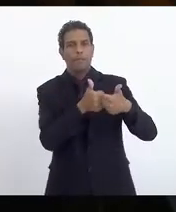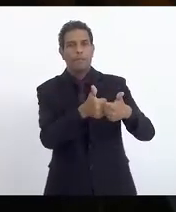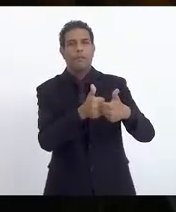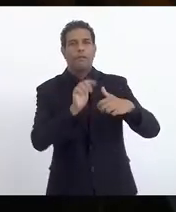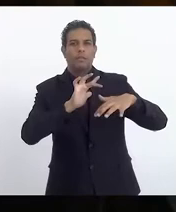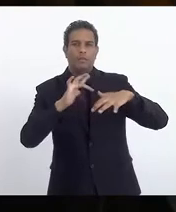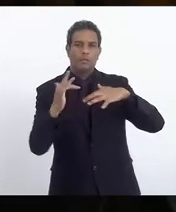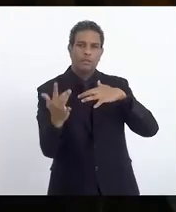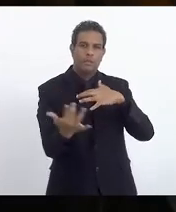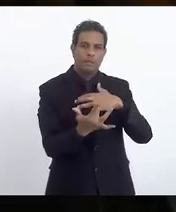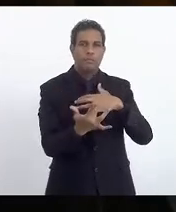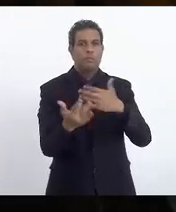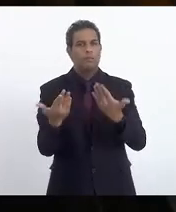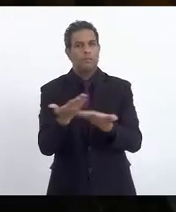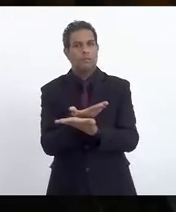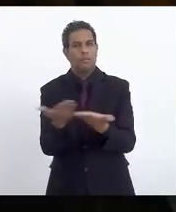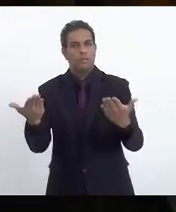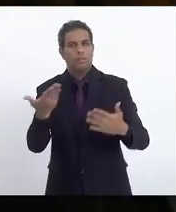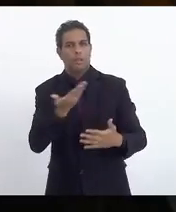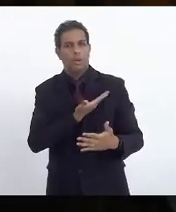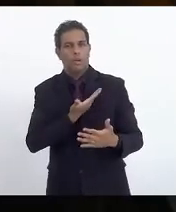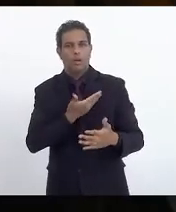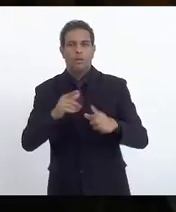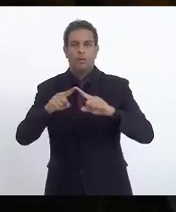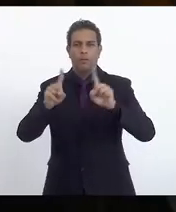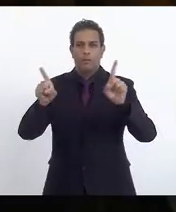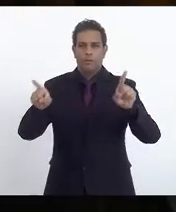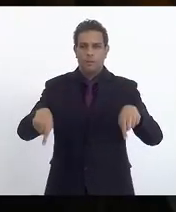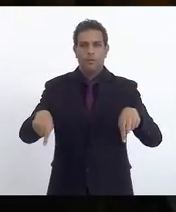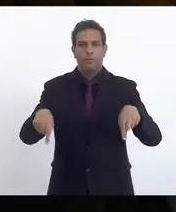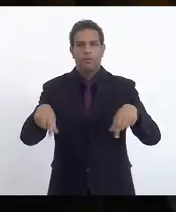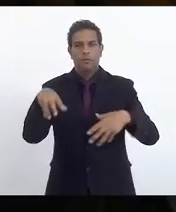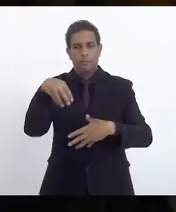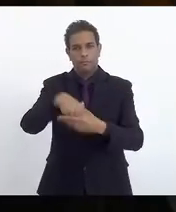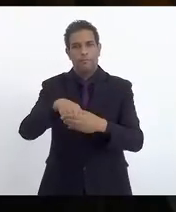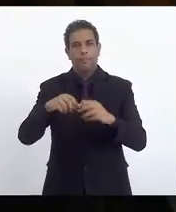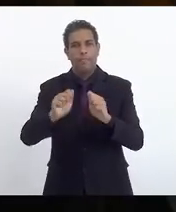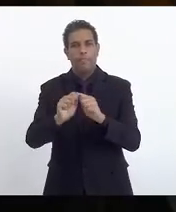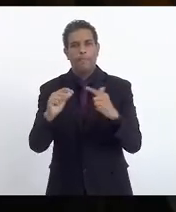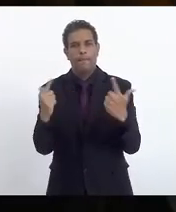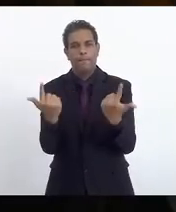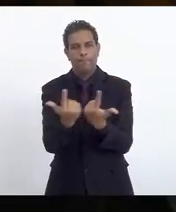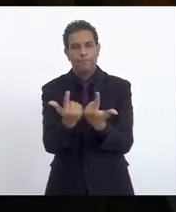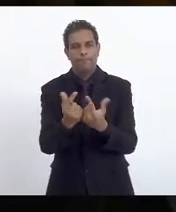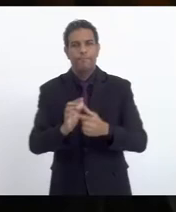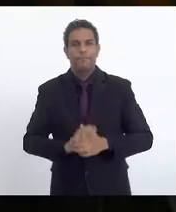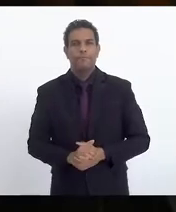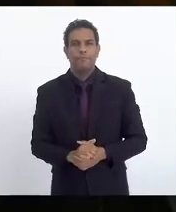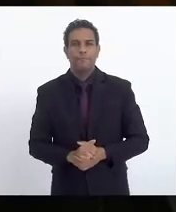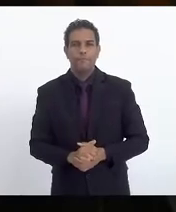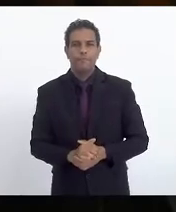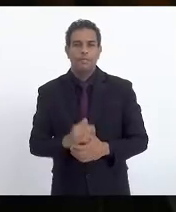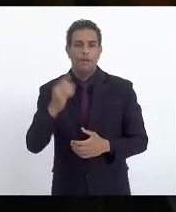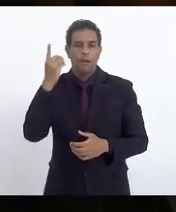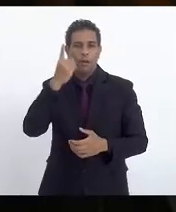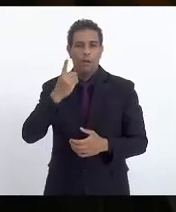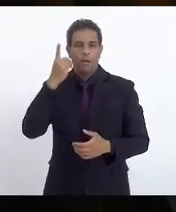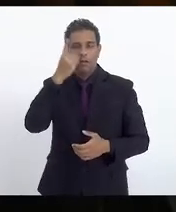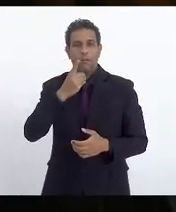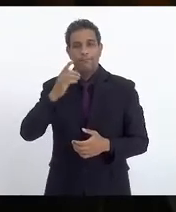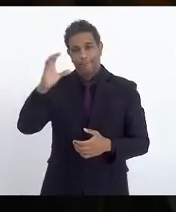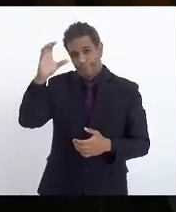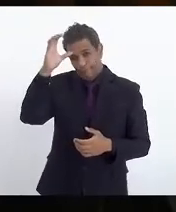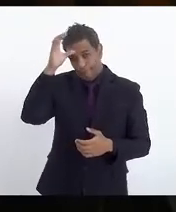sociais imprensa e colegas de trabalho aqui Daleste o deputado a tia Ju